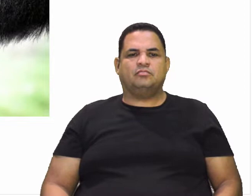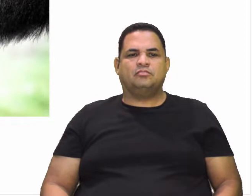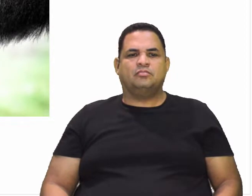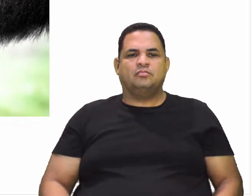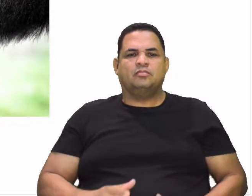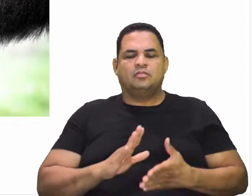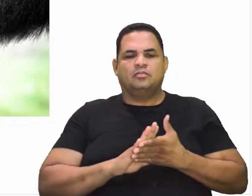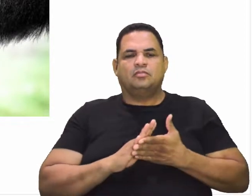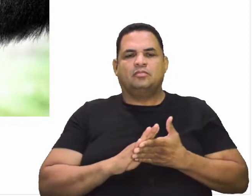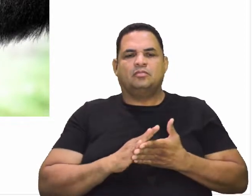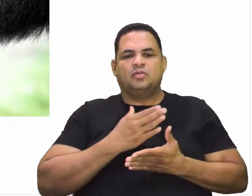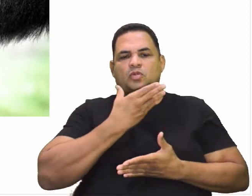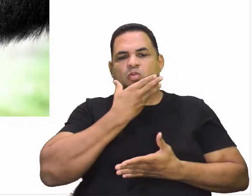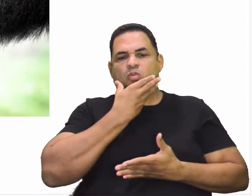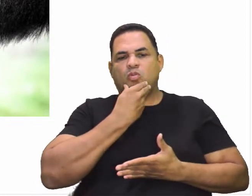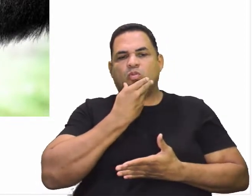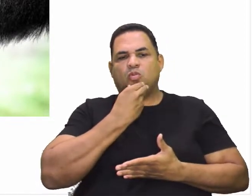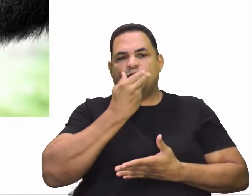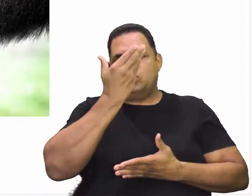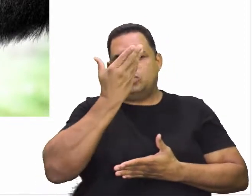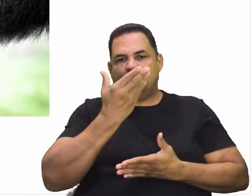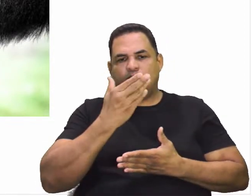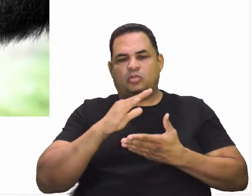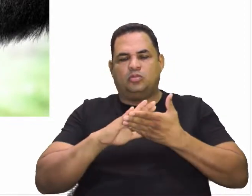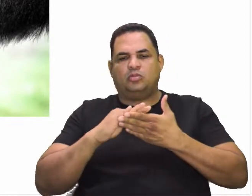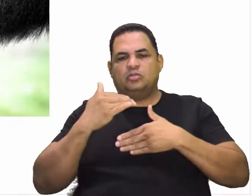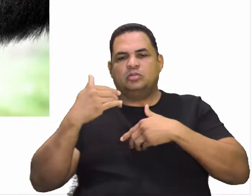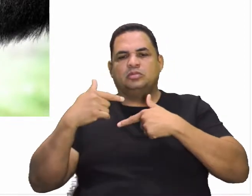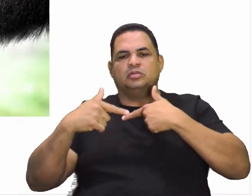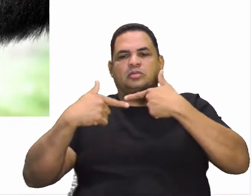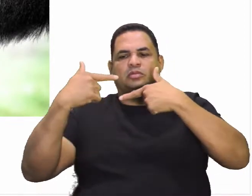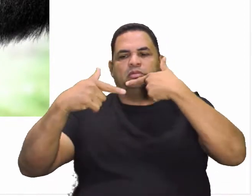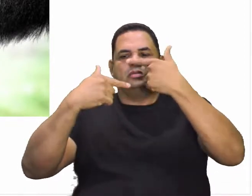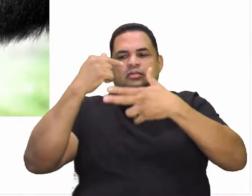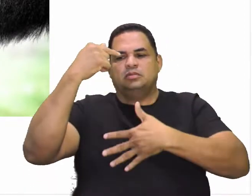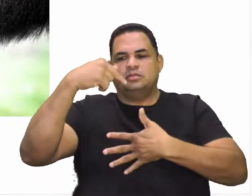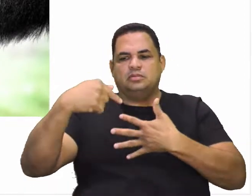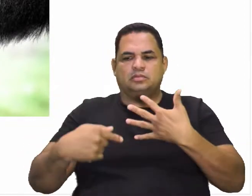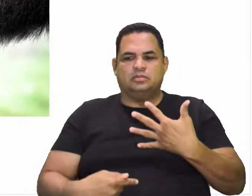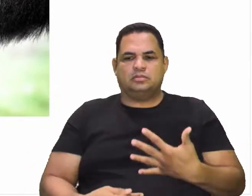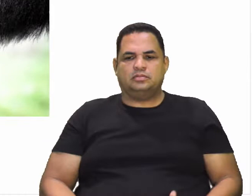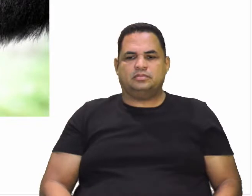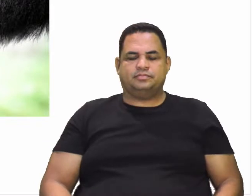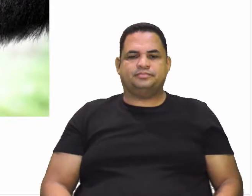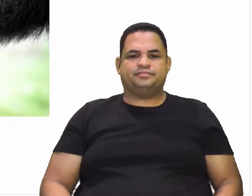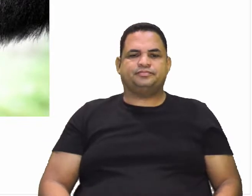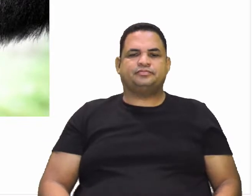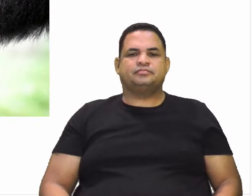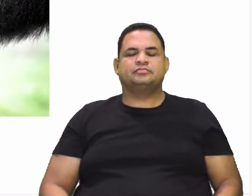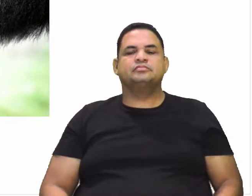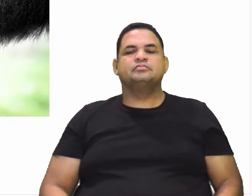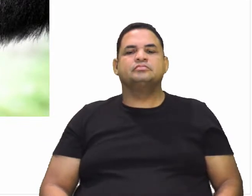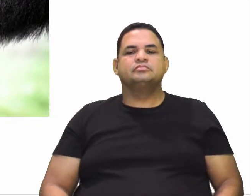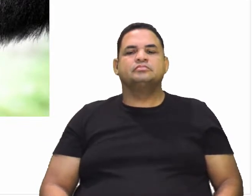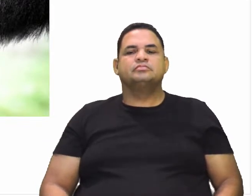o homem na evolução das espécies. O homem na evolução das